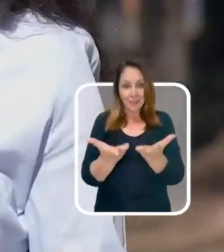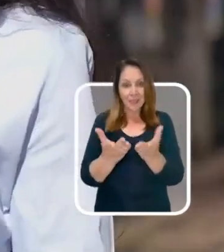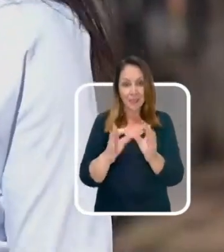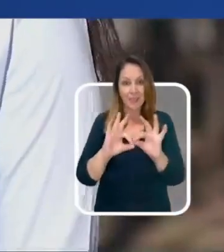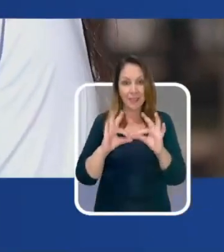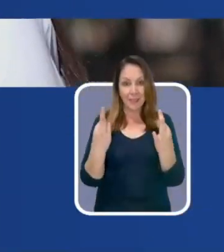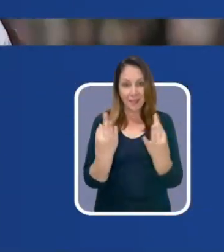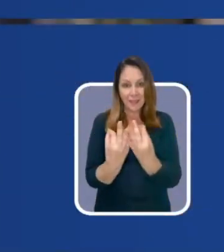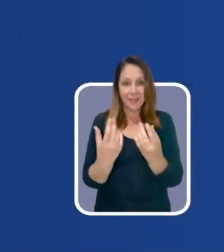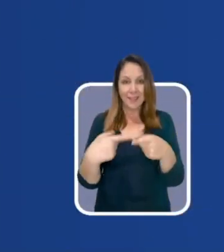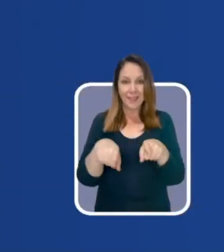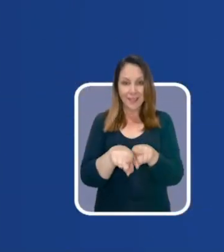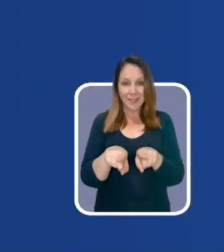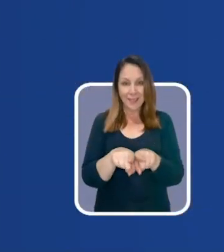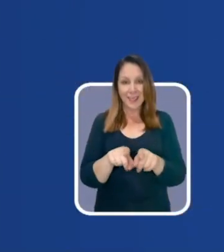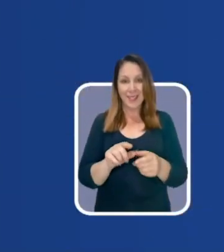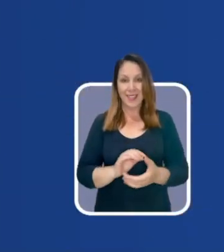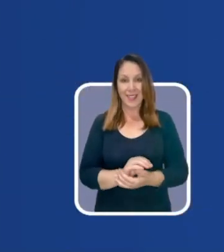sua família.